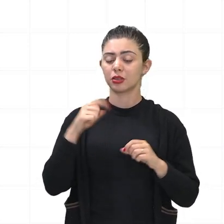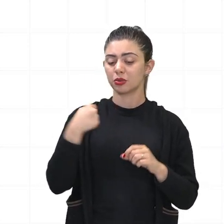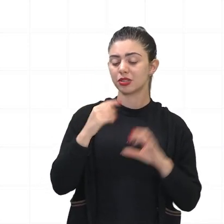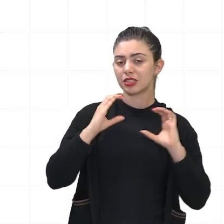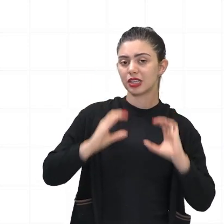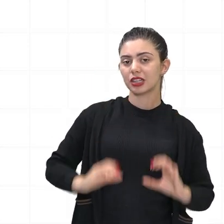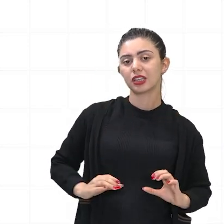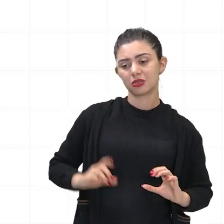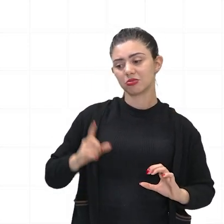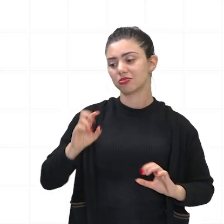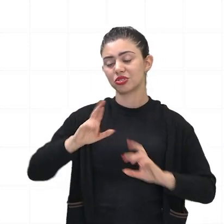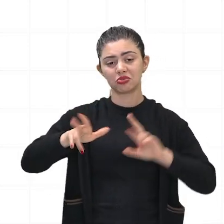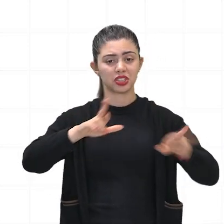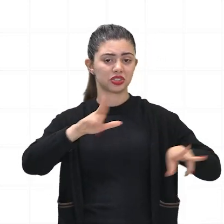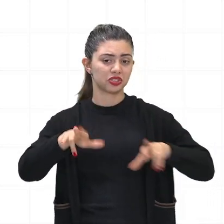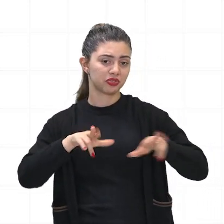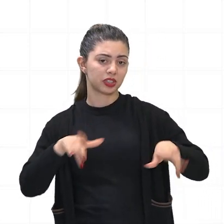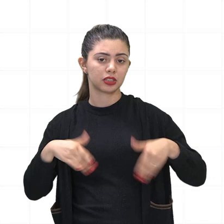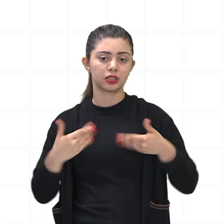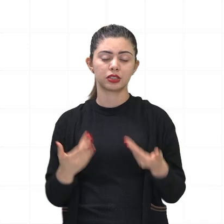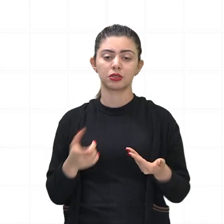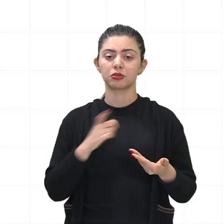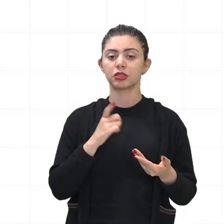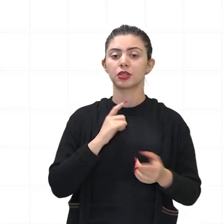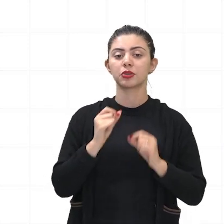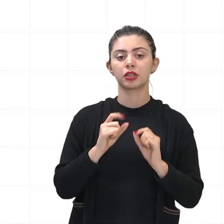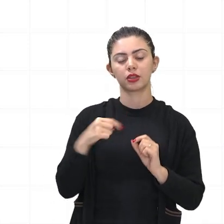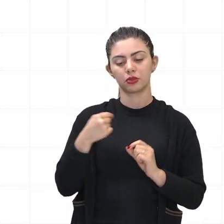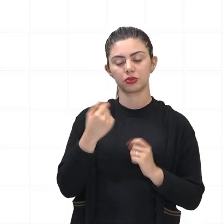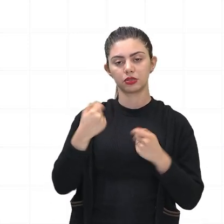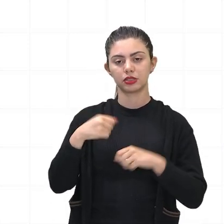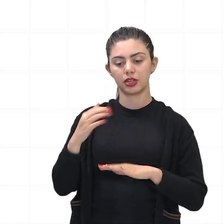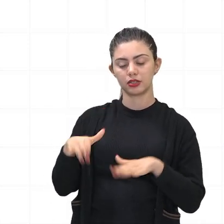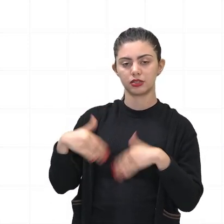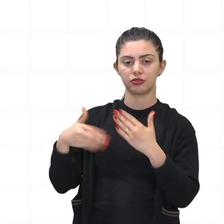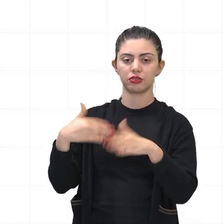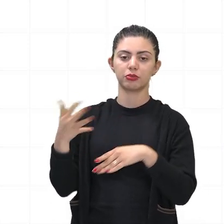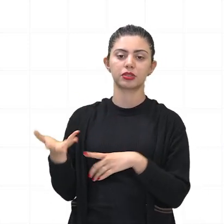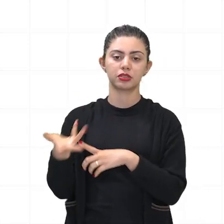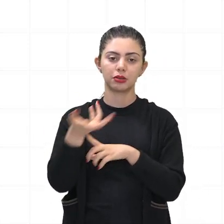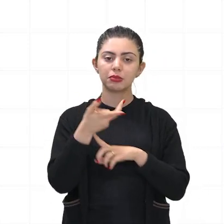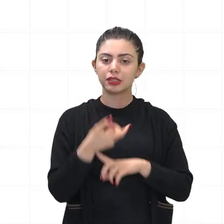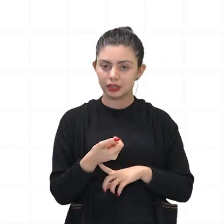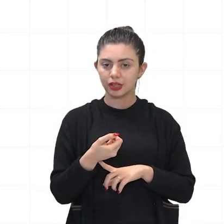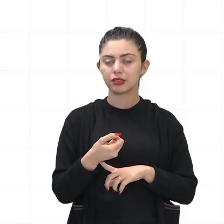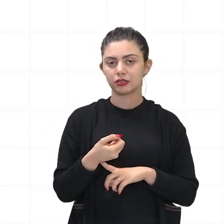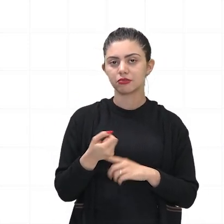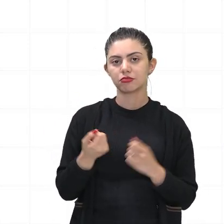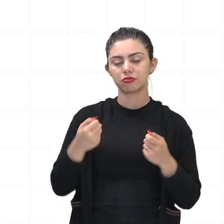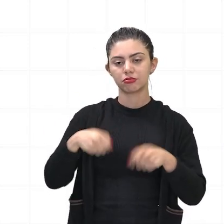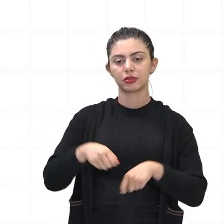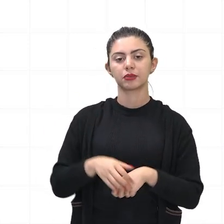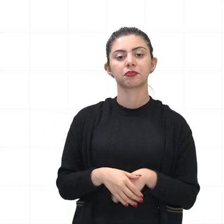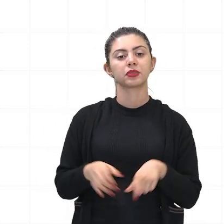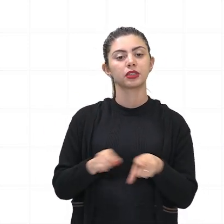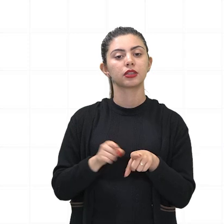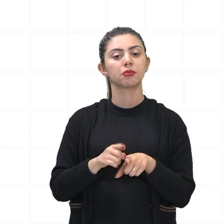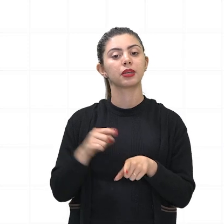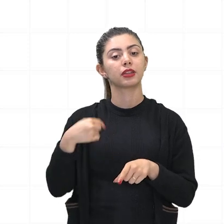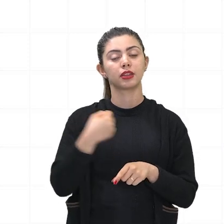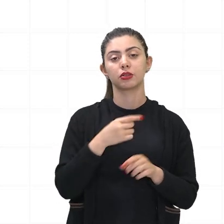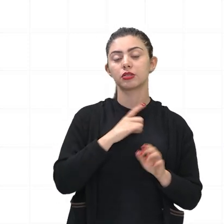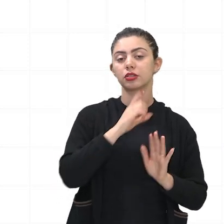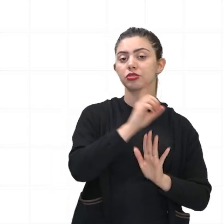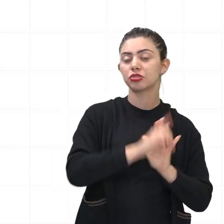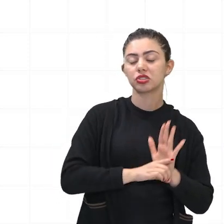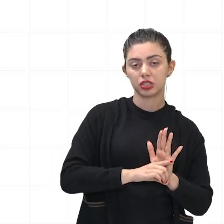que assegura a cada um condições para o desenvolvimento de talentos e potencialidades, e ao mesmo tempo garante o direito